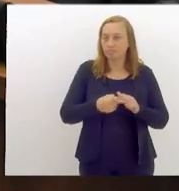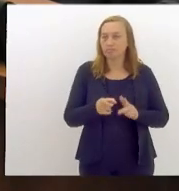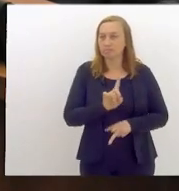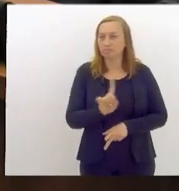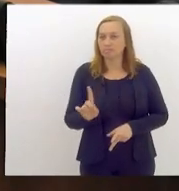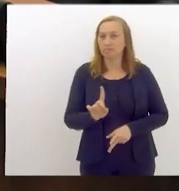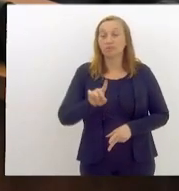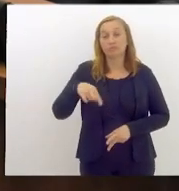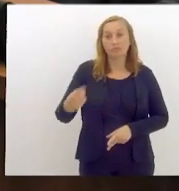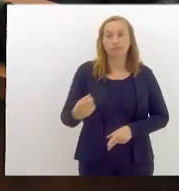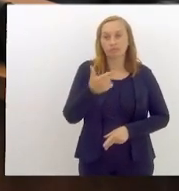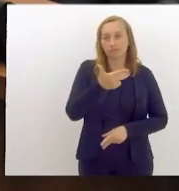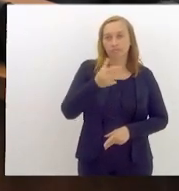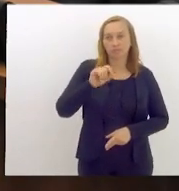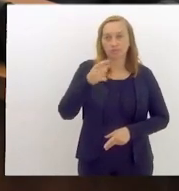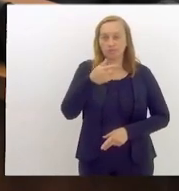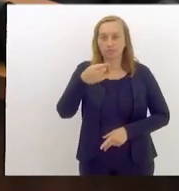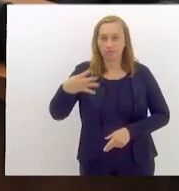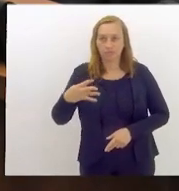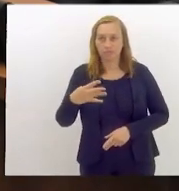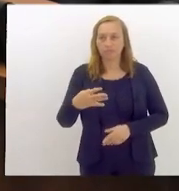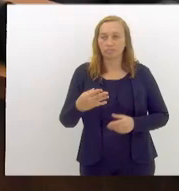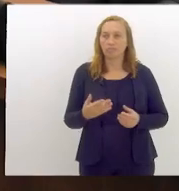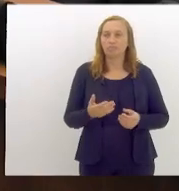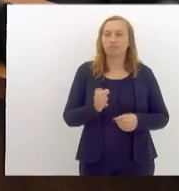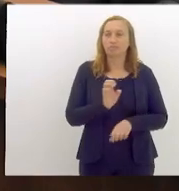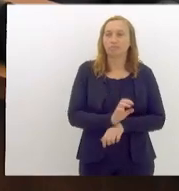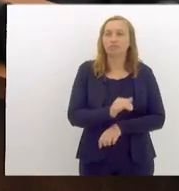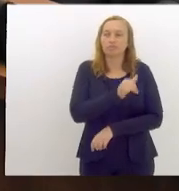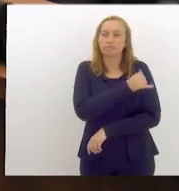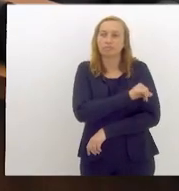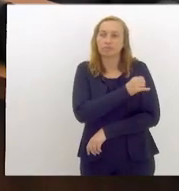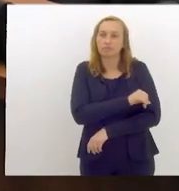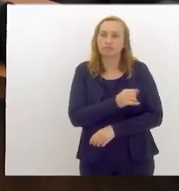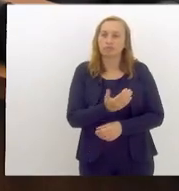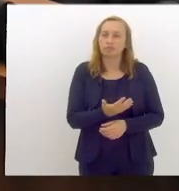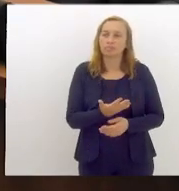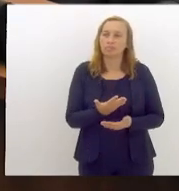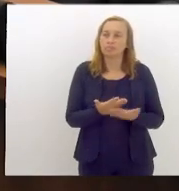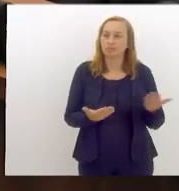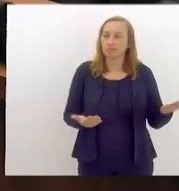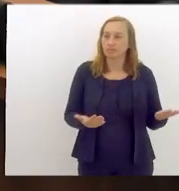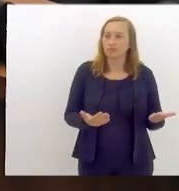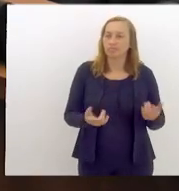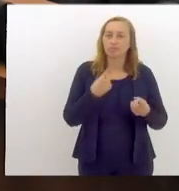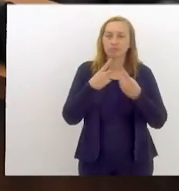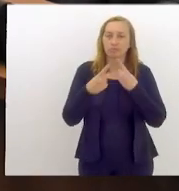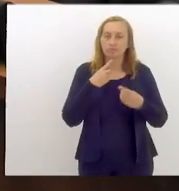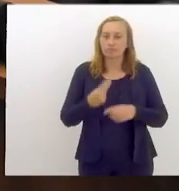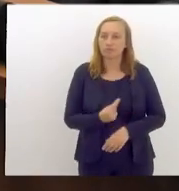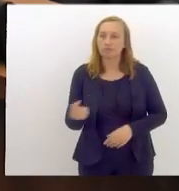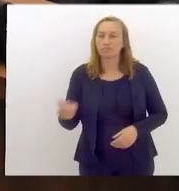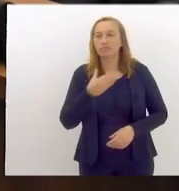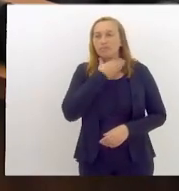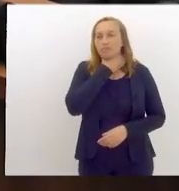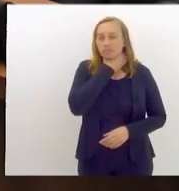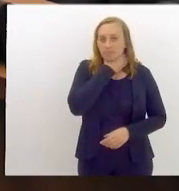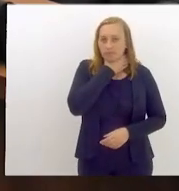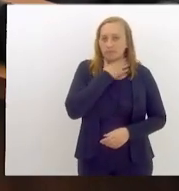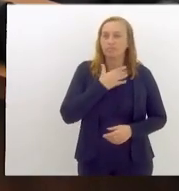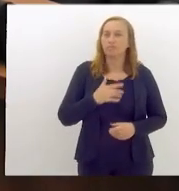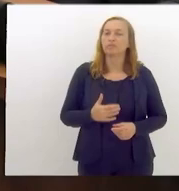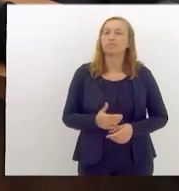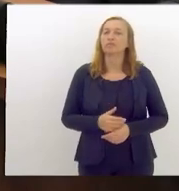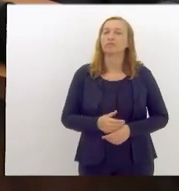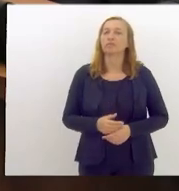depois 2014 o estado do Rio de Janeiro quebrou e esse Parlamento discutiu saídas para enfrentar a crise para enfrentar a situação